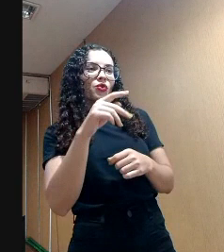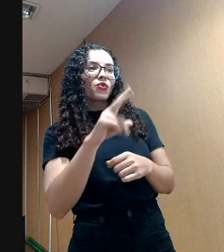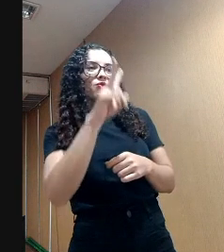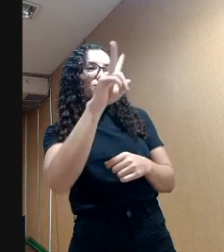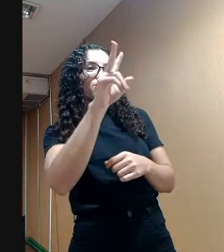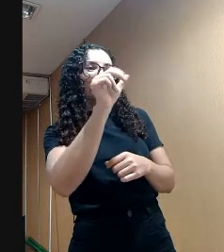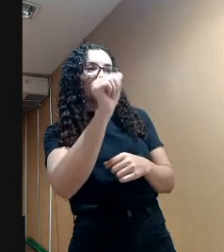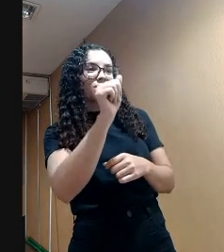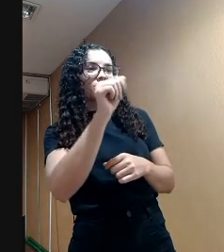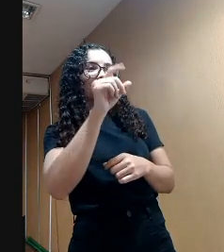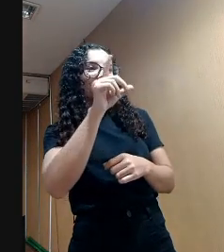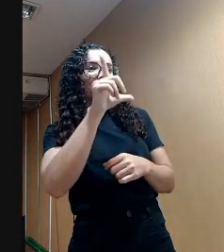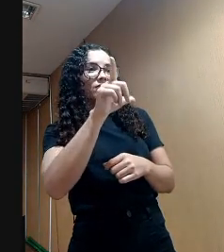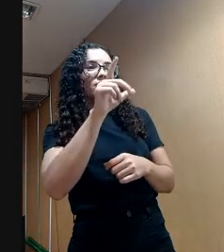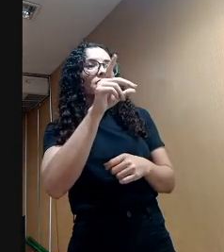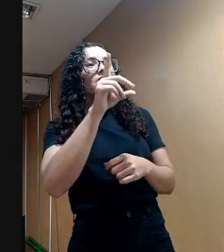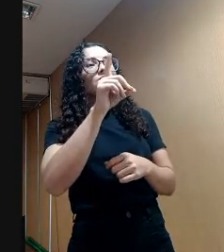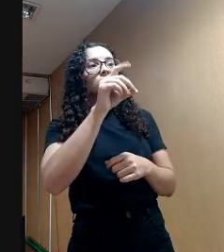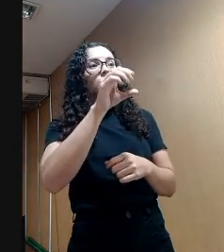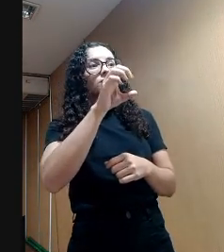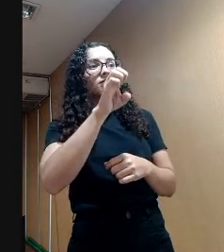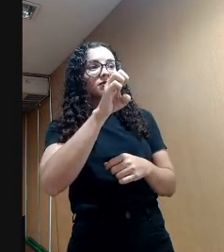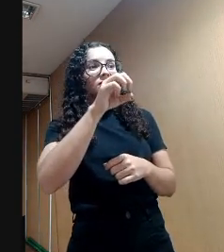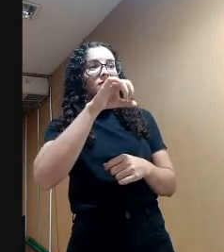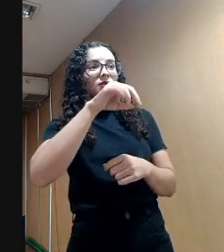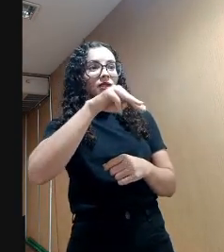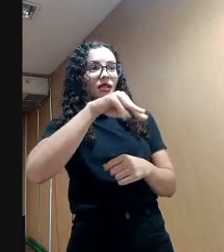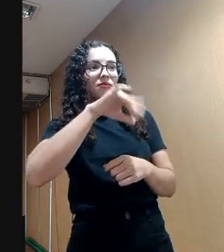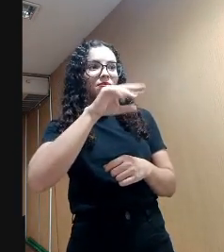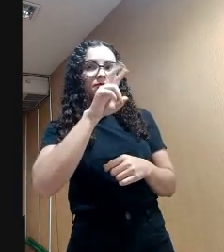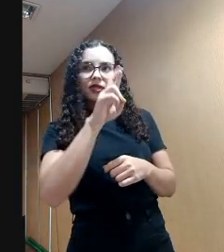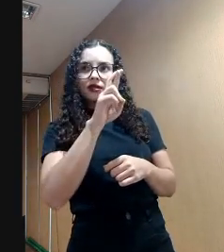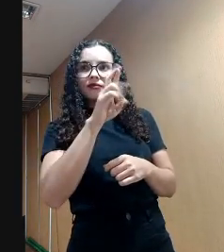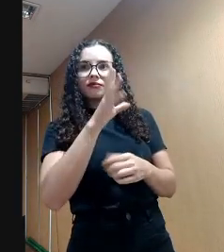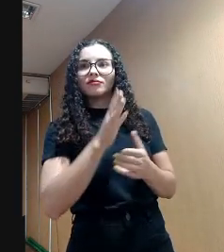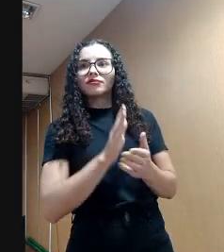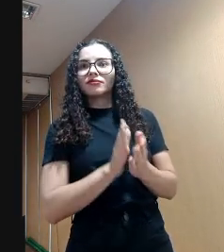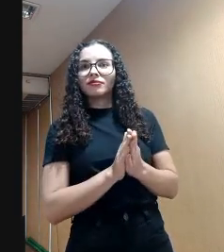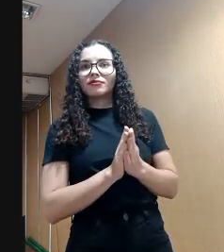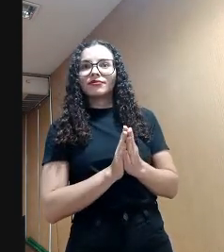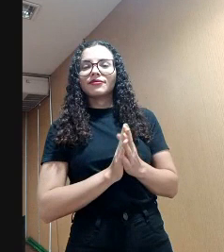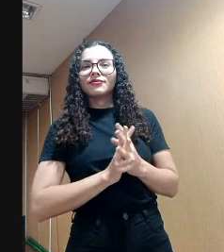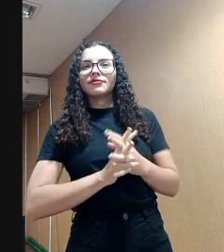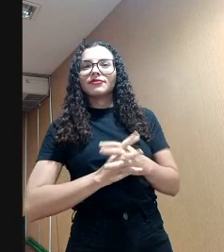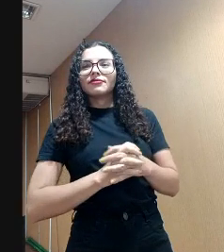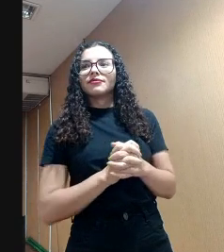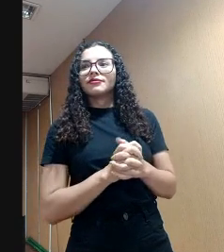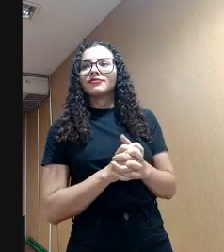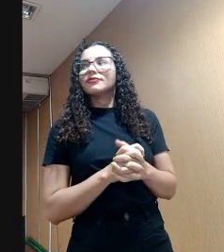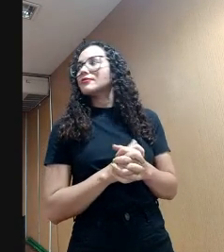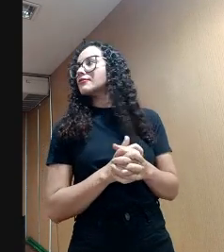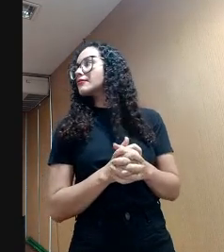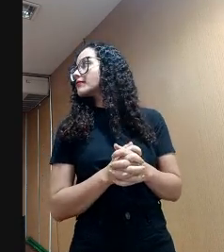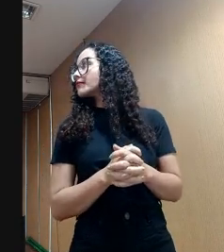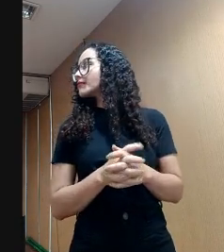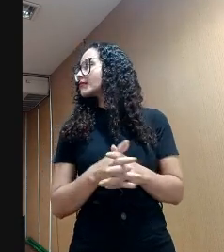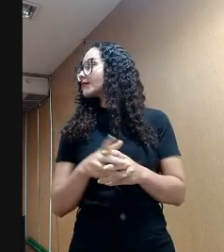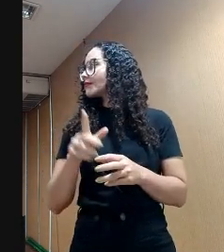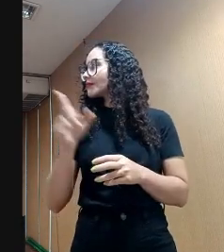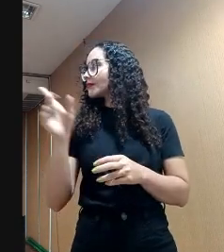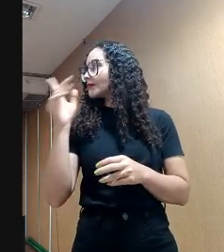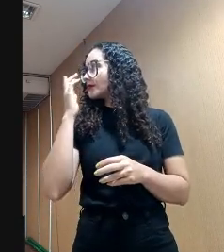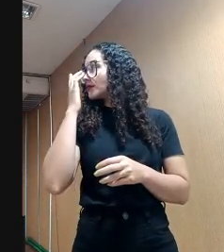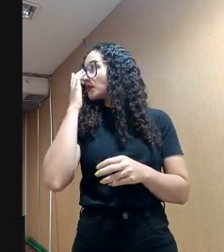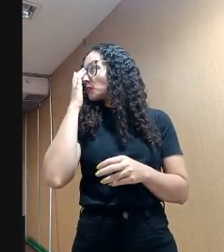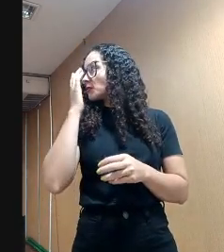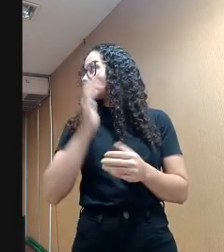de Pernambuco, professor José Carlos de Sá Júnior, que ele já está ali nos aguardando,